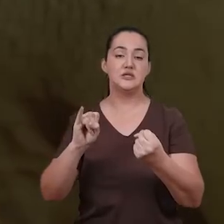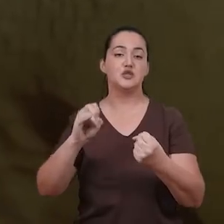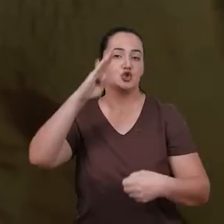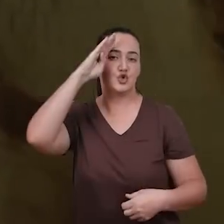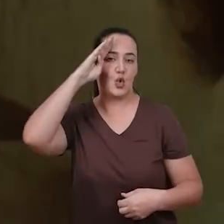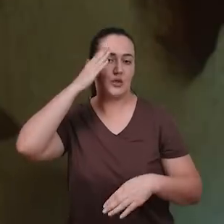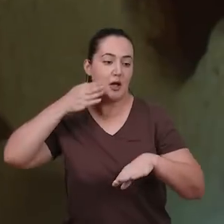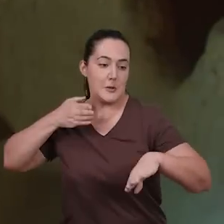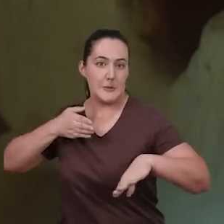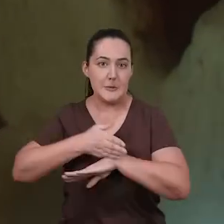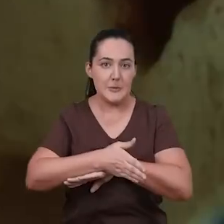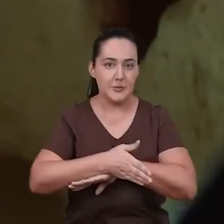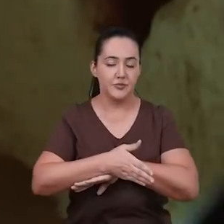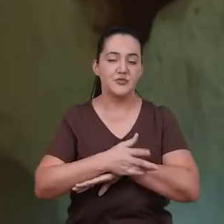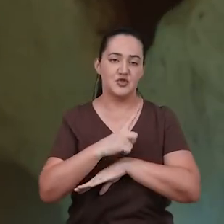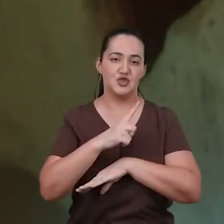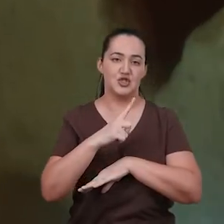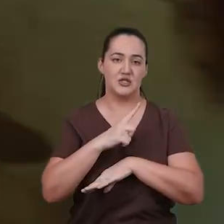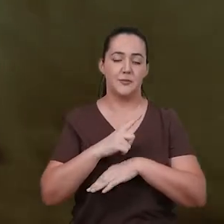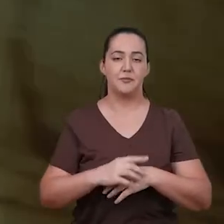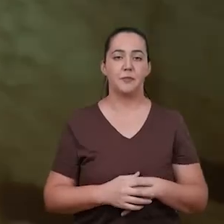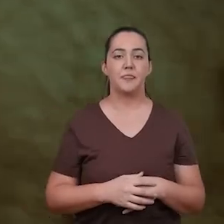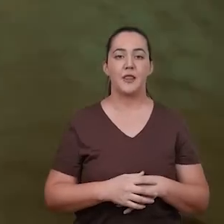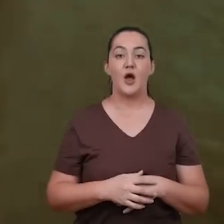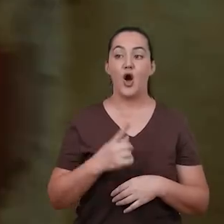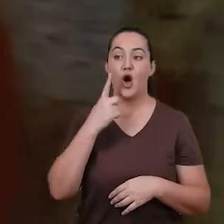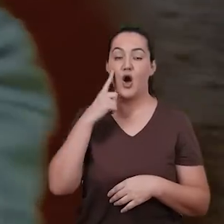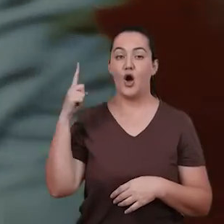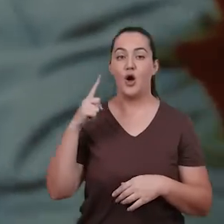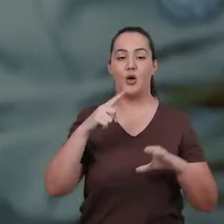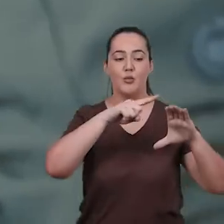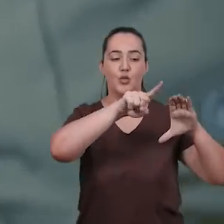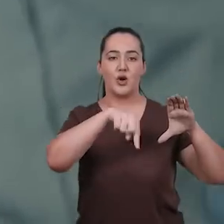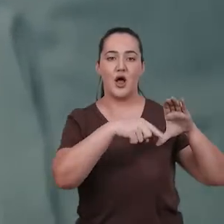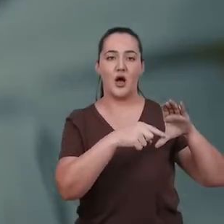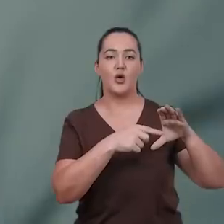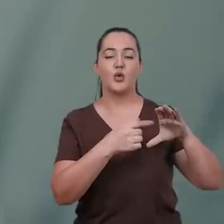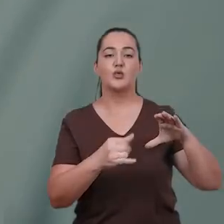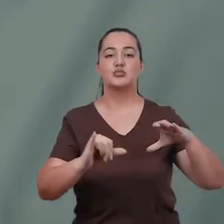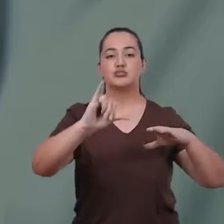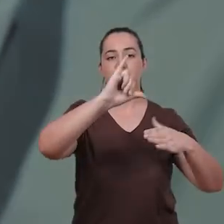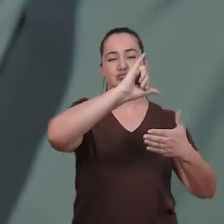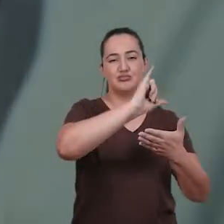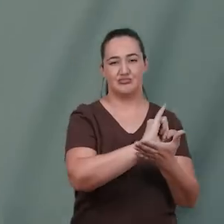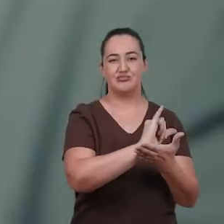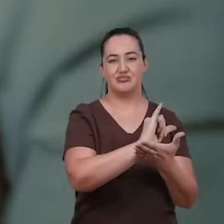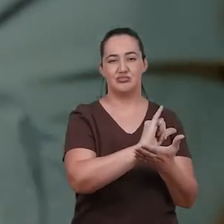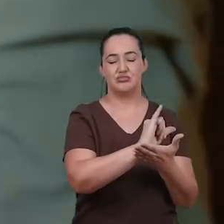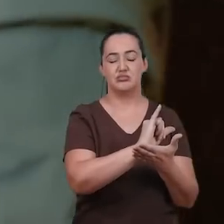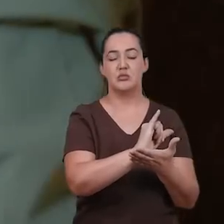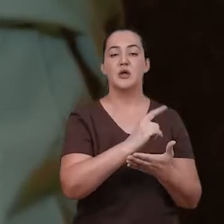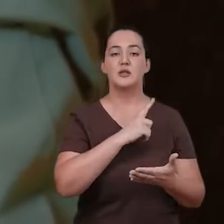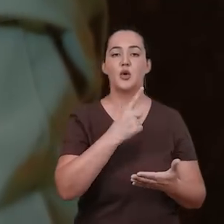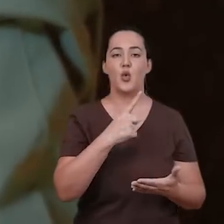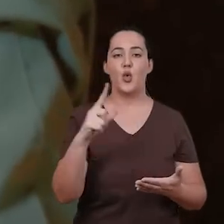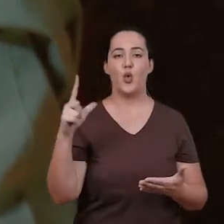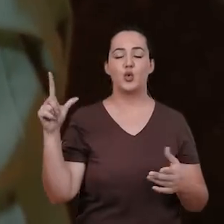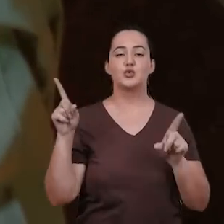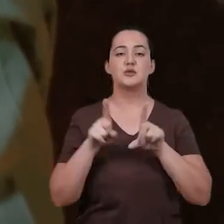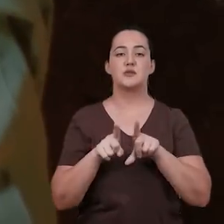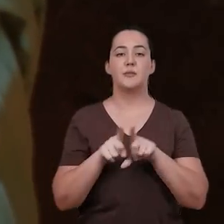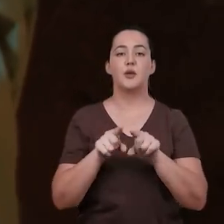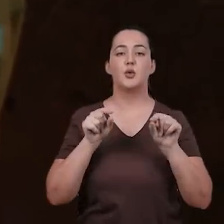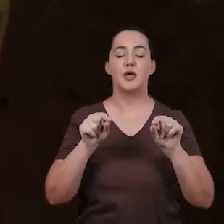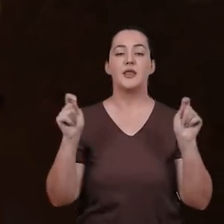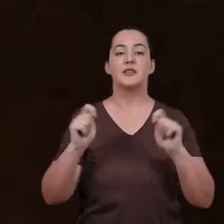qualquer ataque que pudesse vir de fora. Mais lugares para colocar as ânforas e, geralmente, nesses outros pontos que nós temos aqui